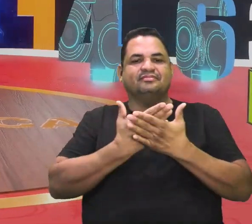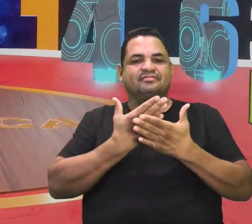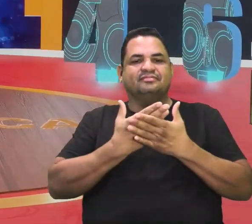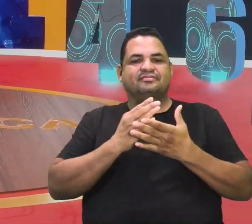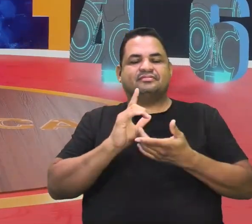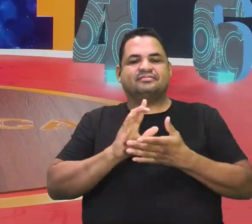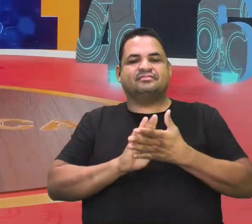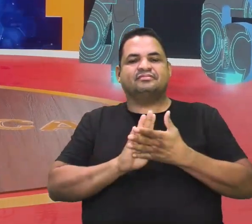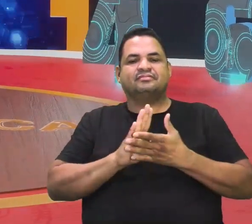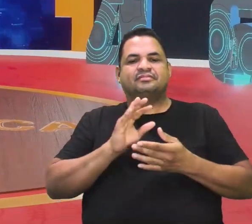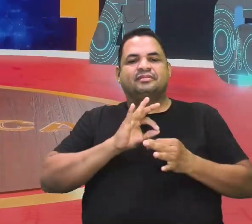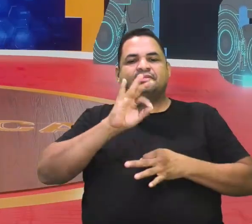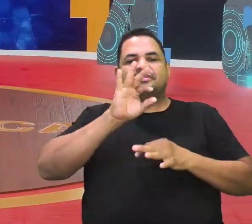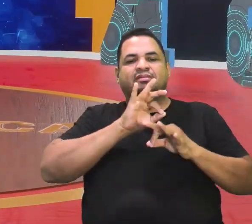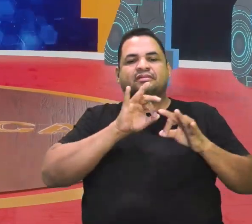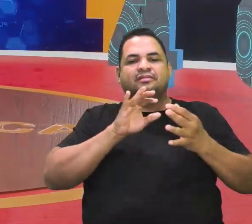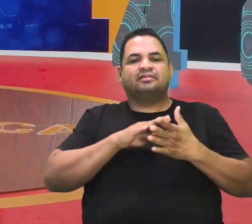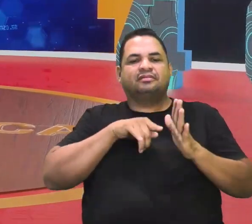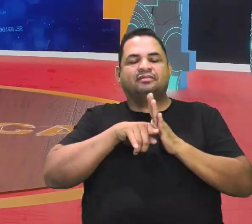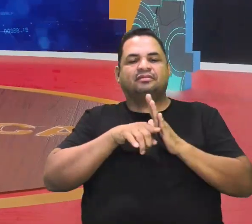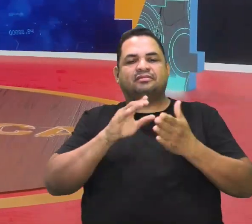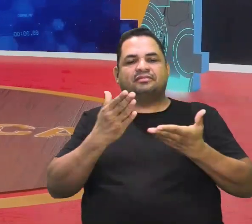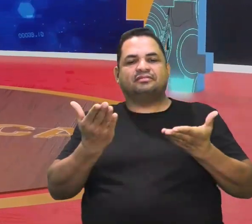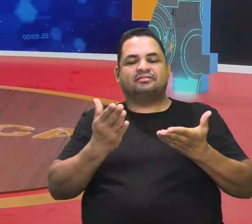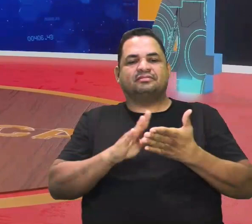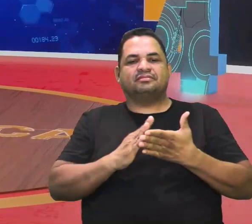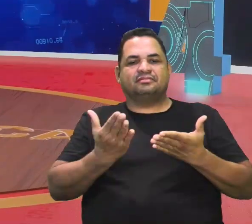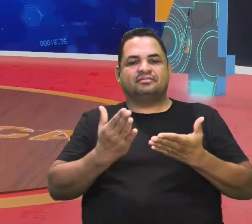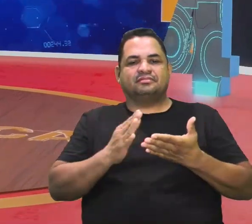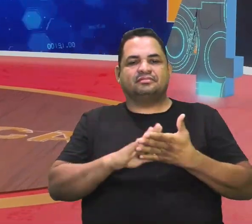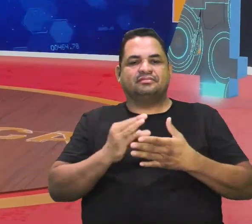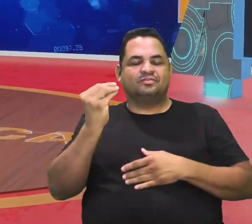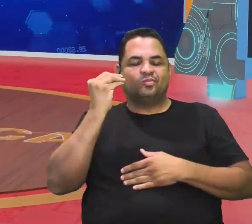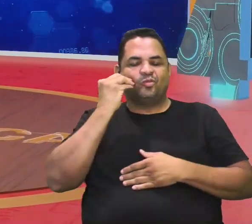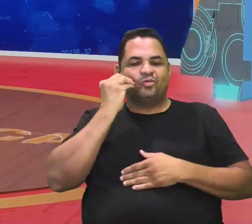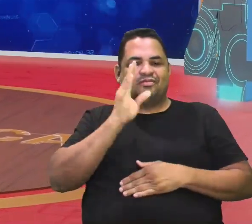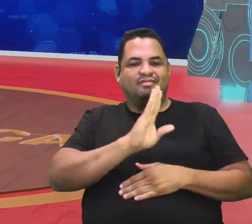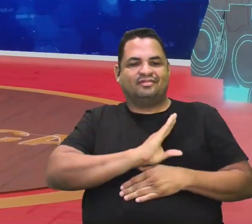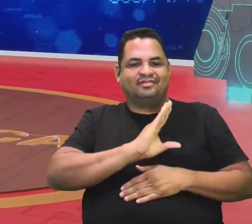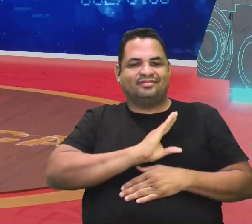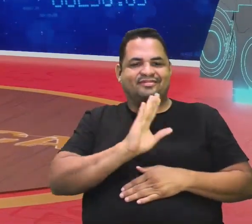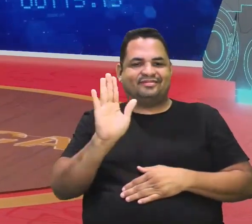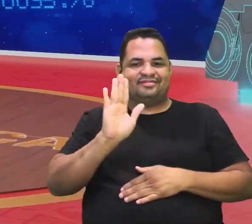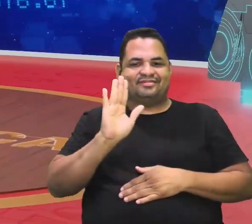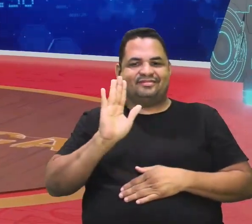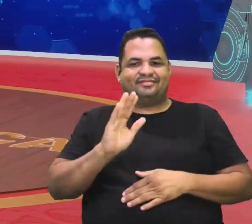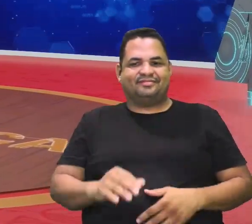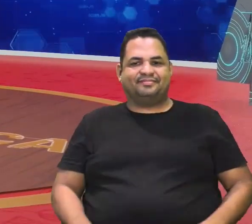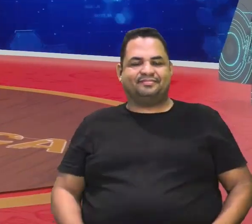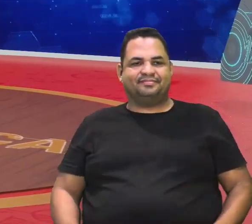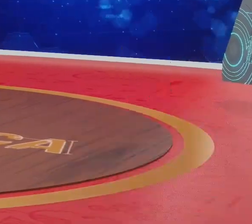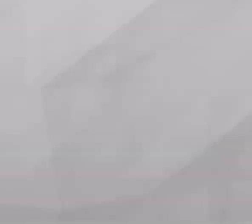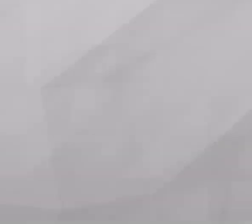aula de geometria analítica. Até a próxima. Então, fica aqui aquele beijo no coração. Tchau, tchau.